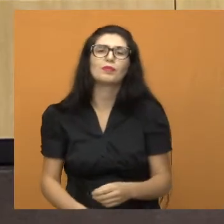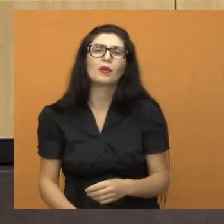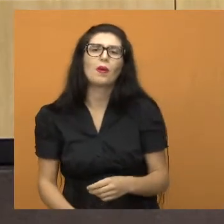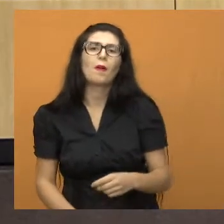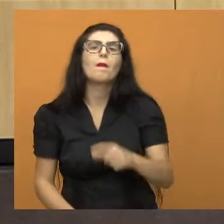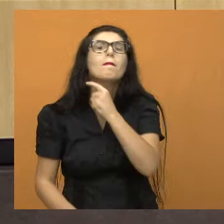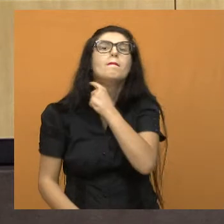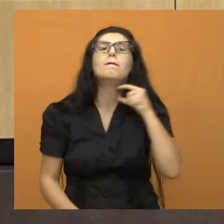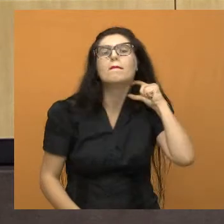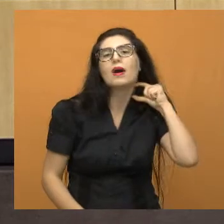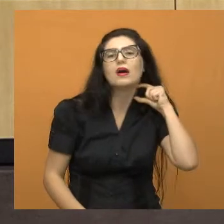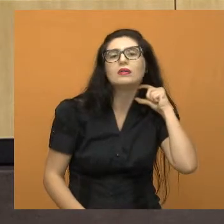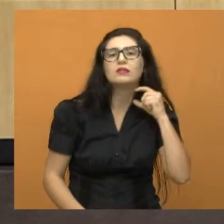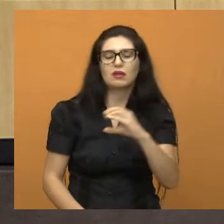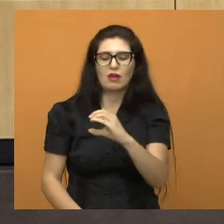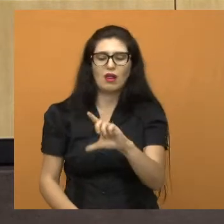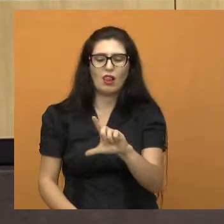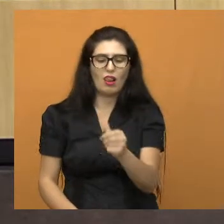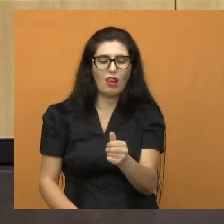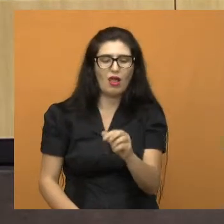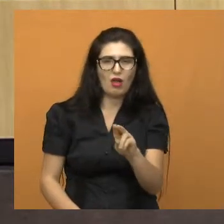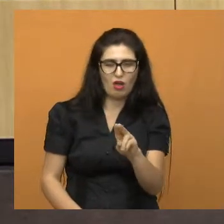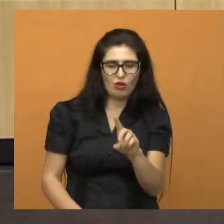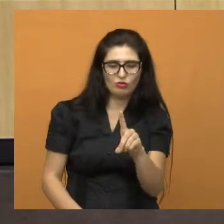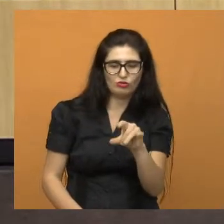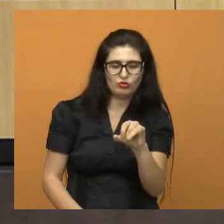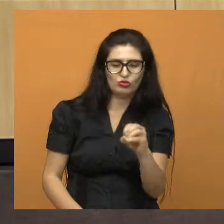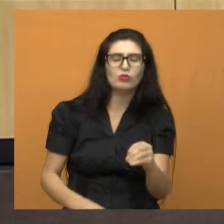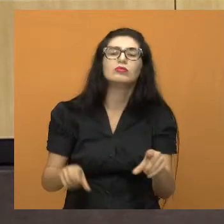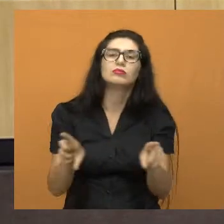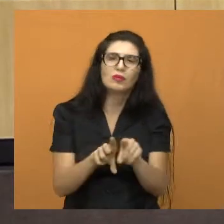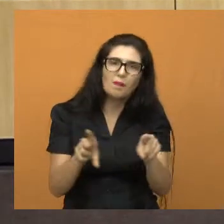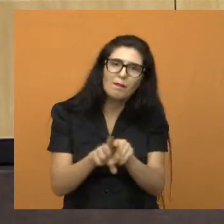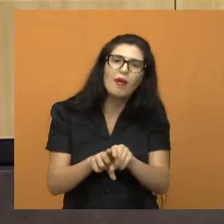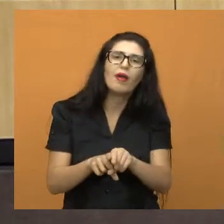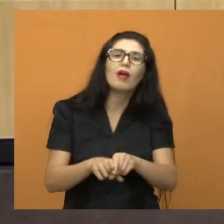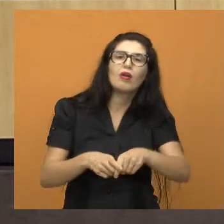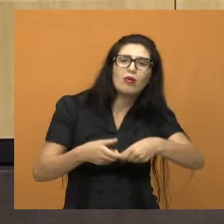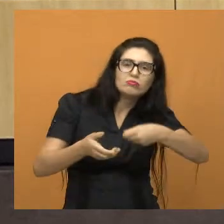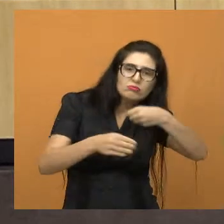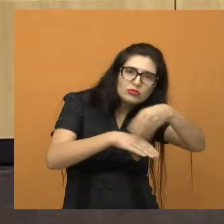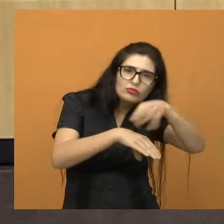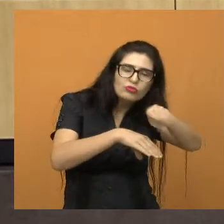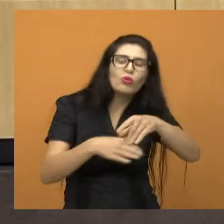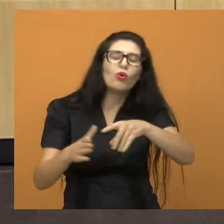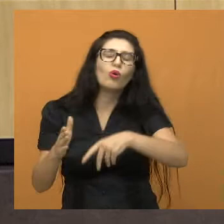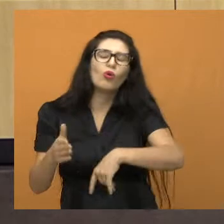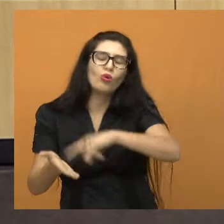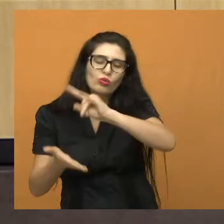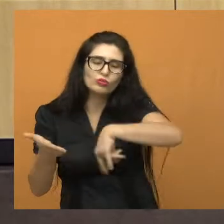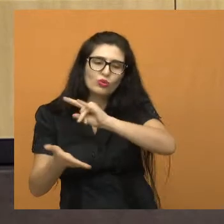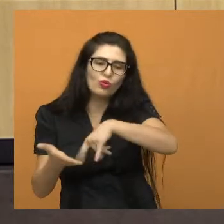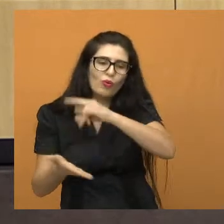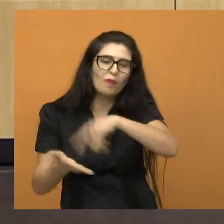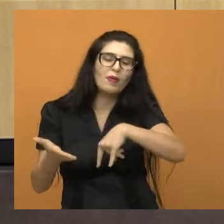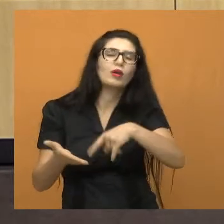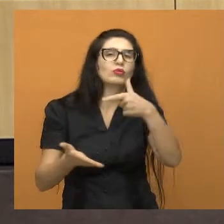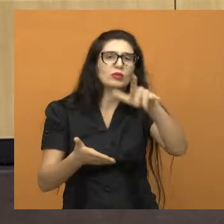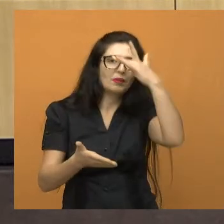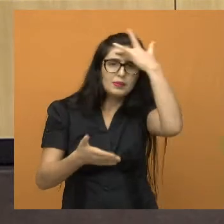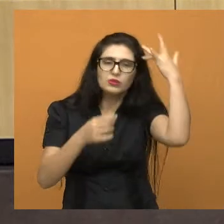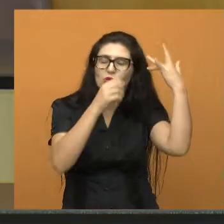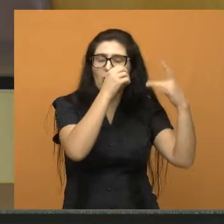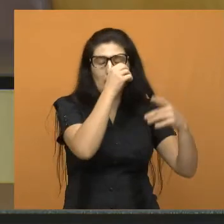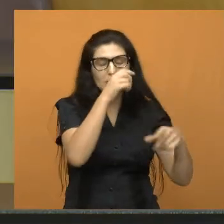Padre Cláudio. Já passei também para a coordenação diocesana da campanha de fraternidade pelo Luigi, e vou estar